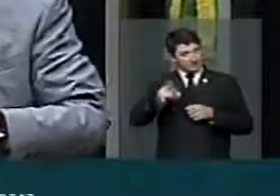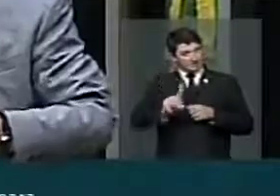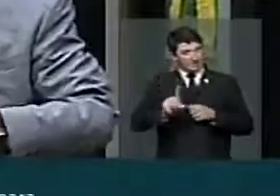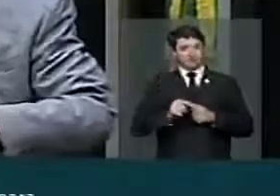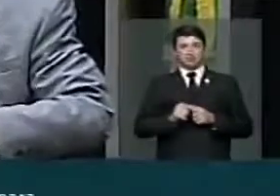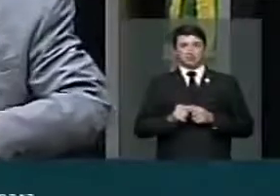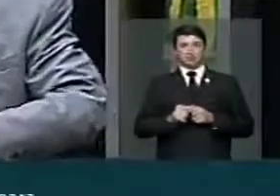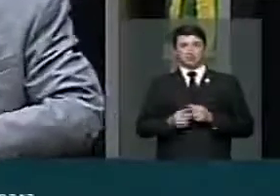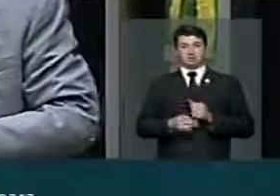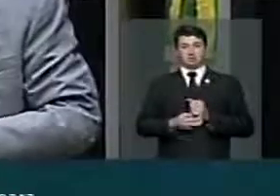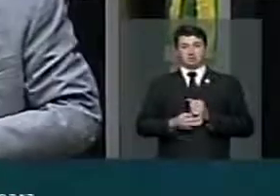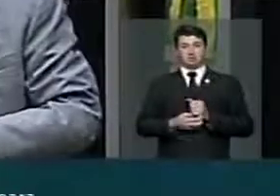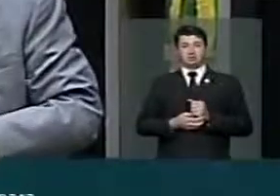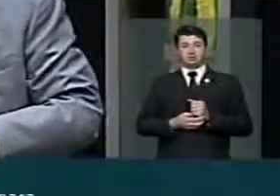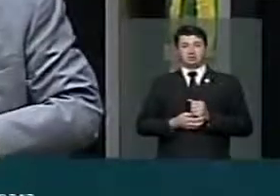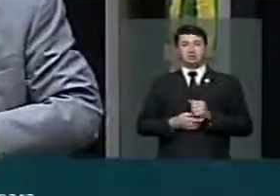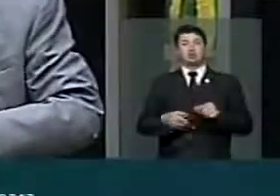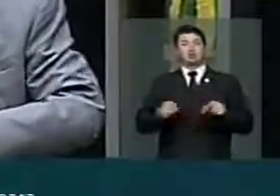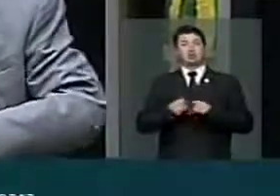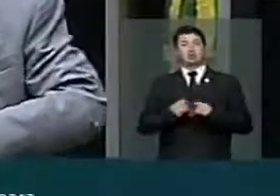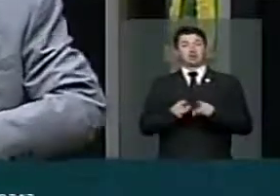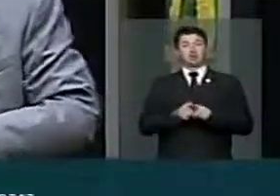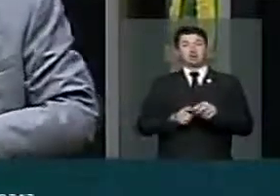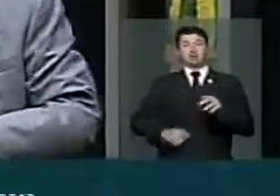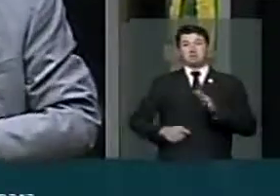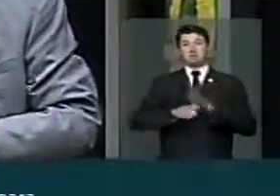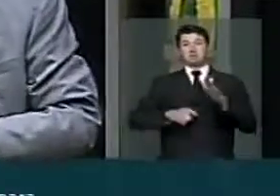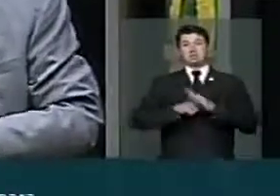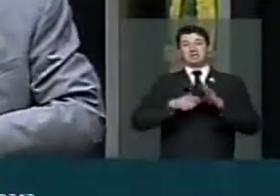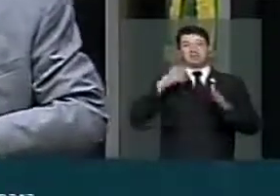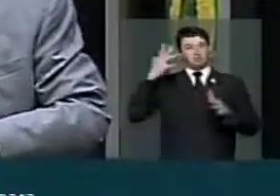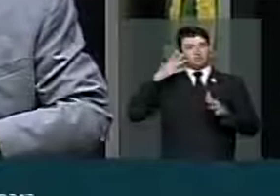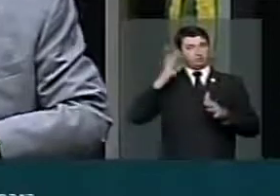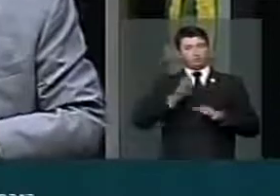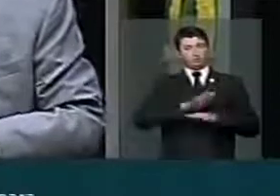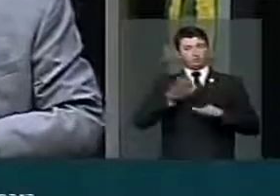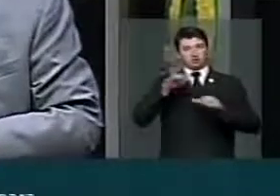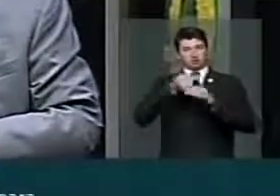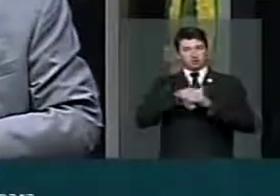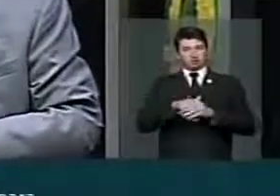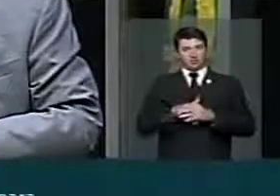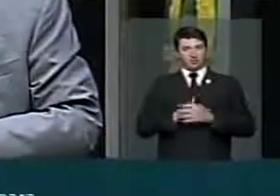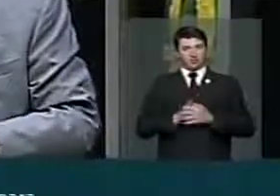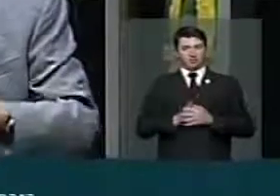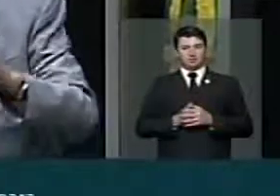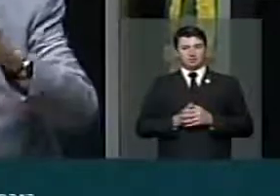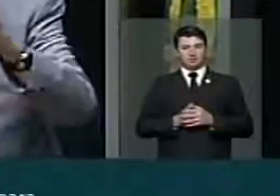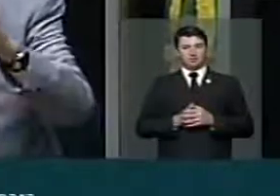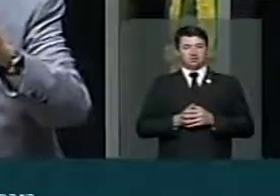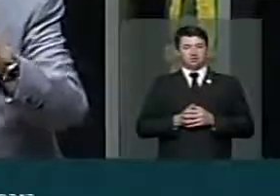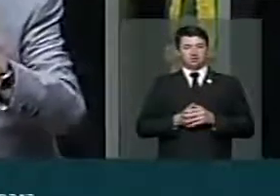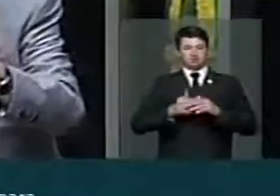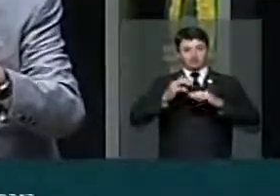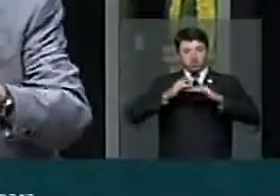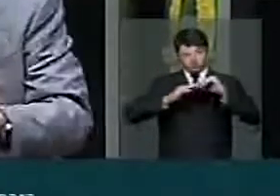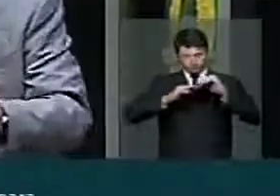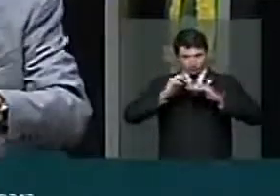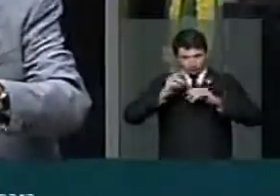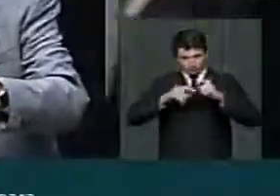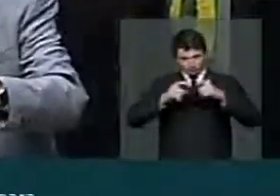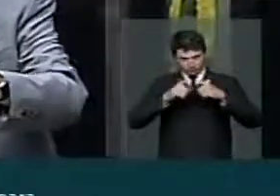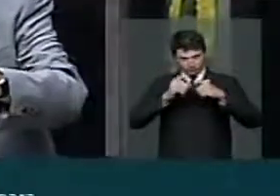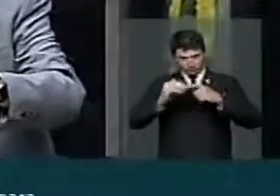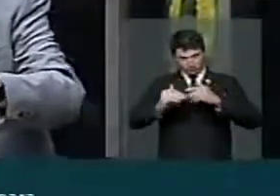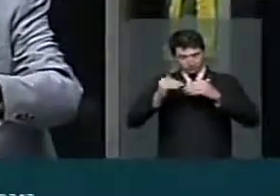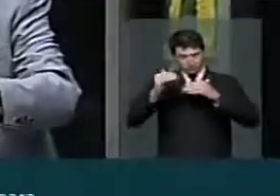bom, e muito menos de pressão política eleitoral. A carreira de médico, como